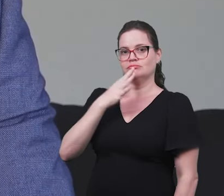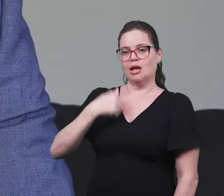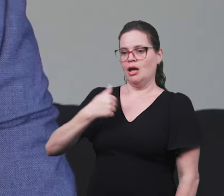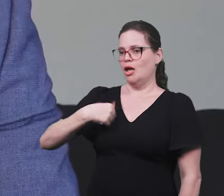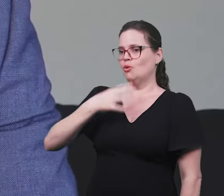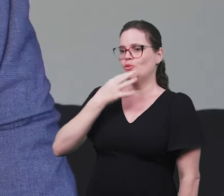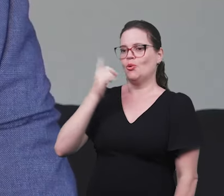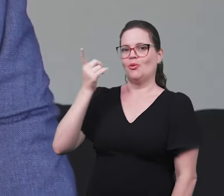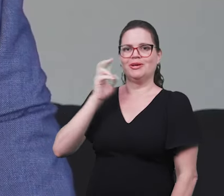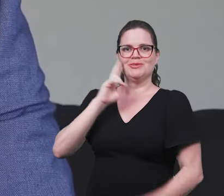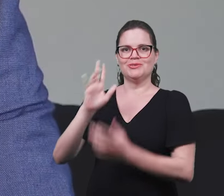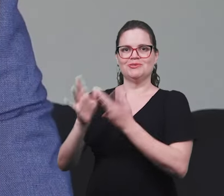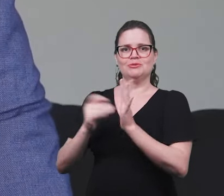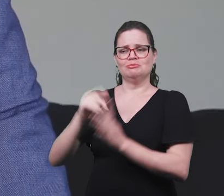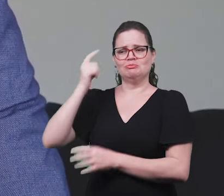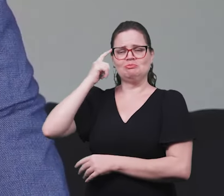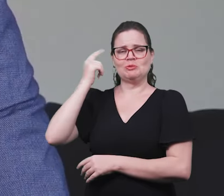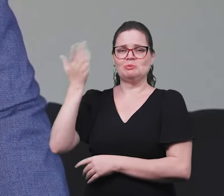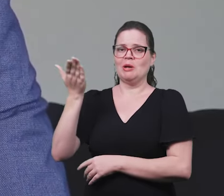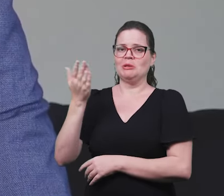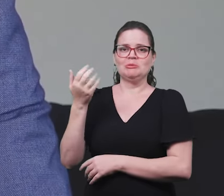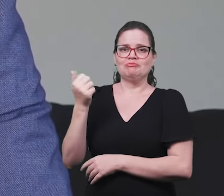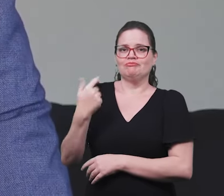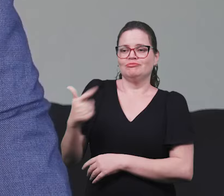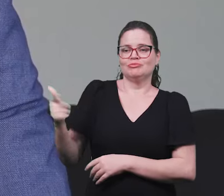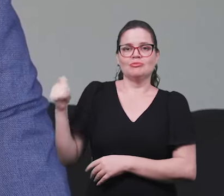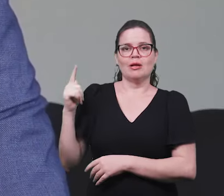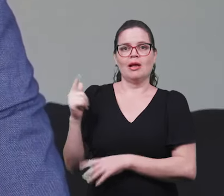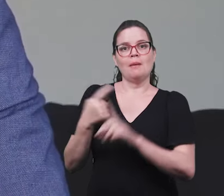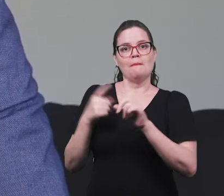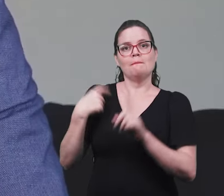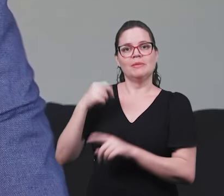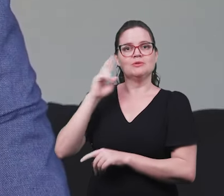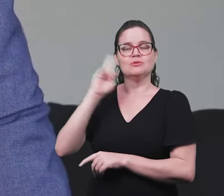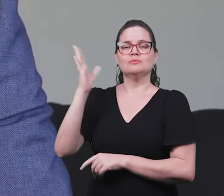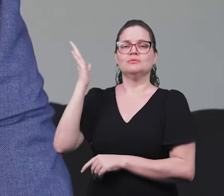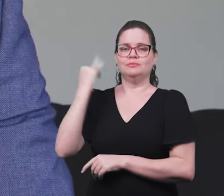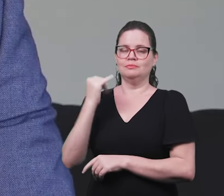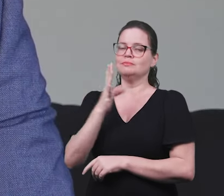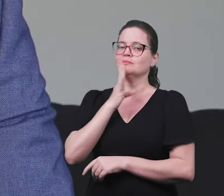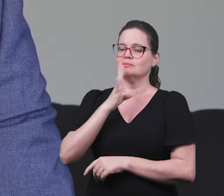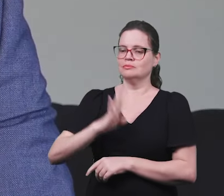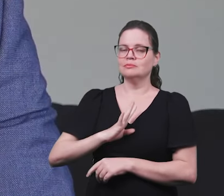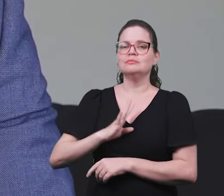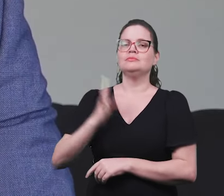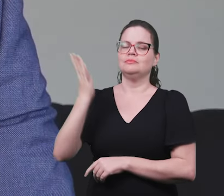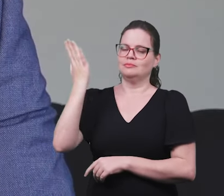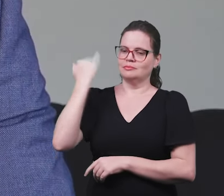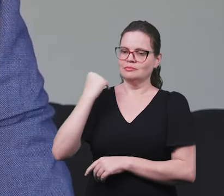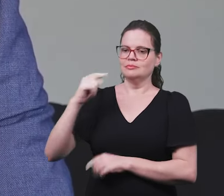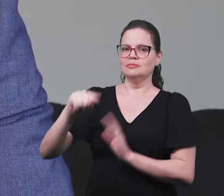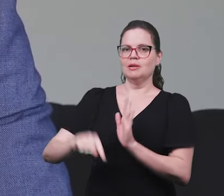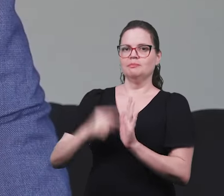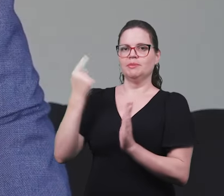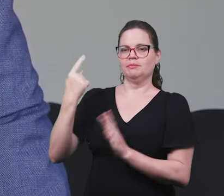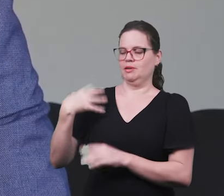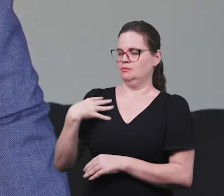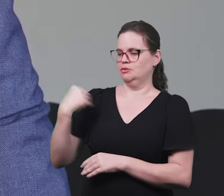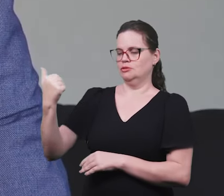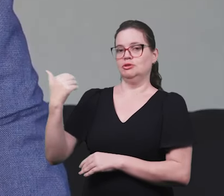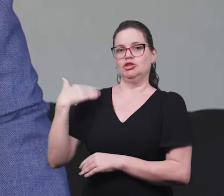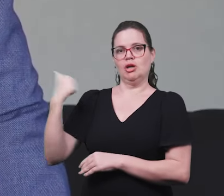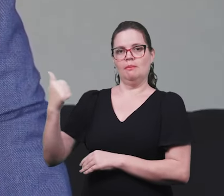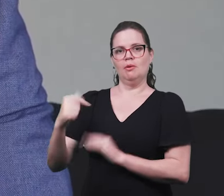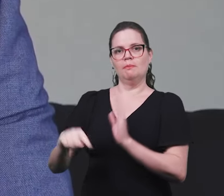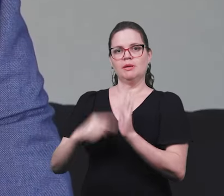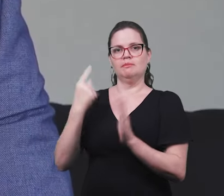ele já nos conhecia. Foi ele quem nos amou primeiro, quem nos escolheu primeiro, antes que pudéssemos amá-lo e conhecê-lo